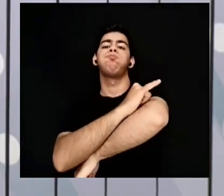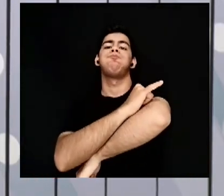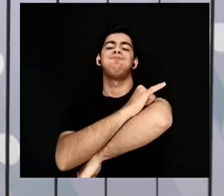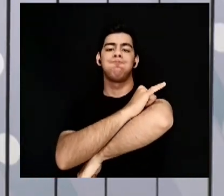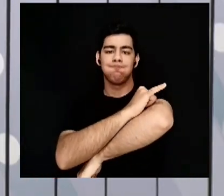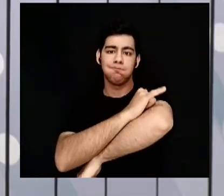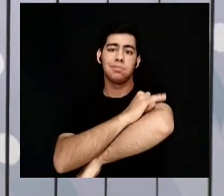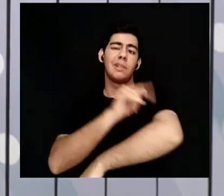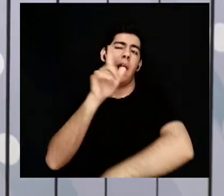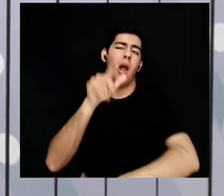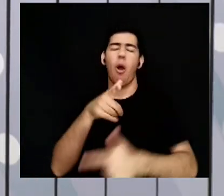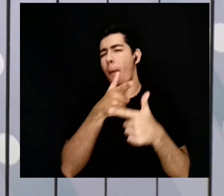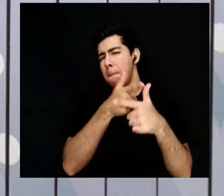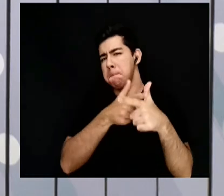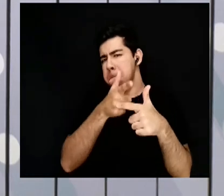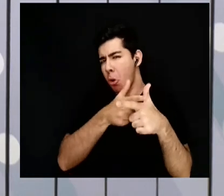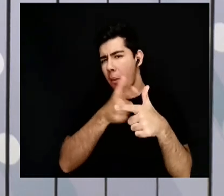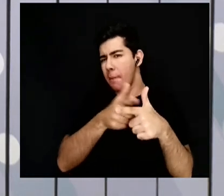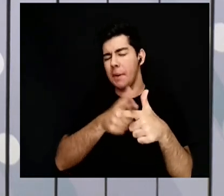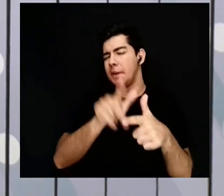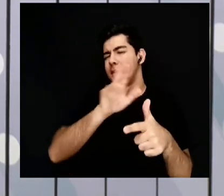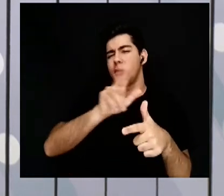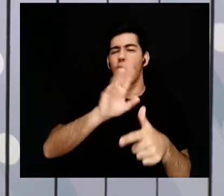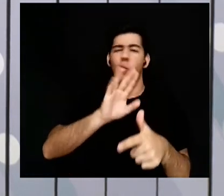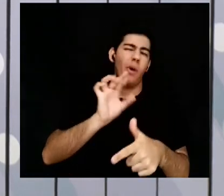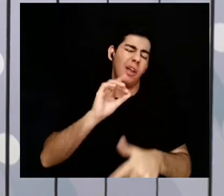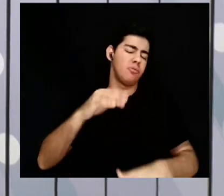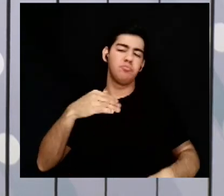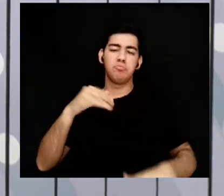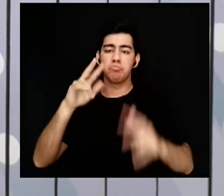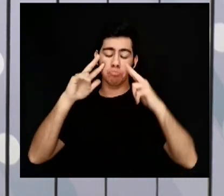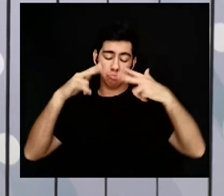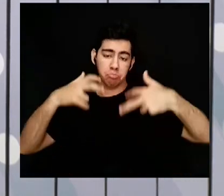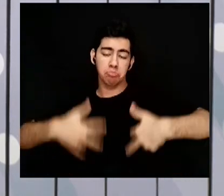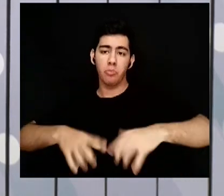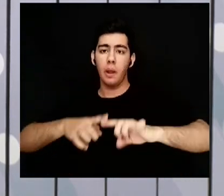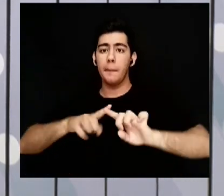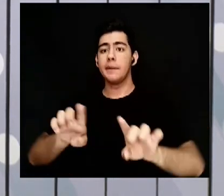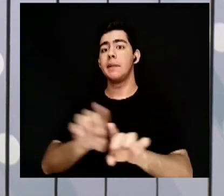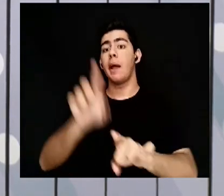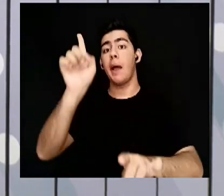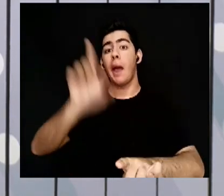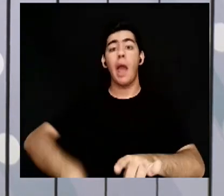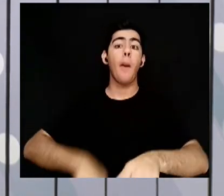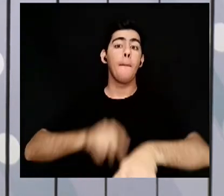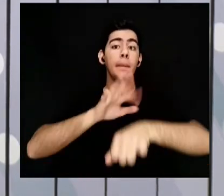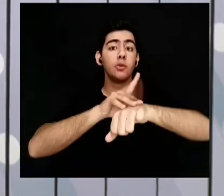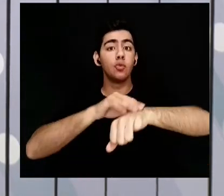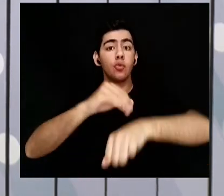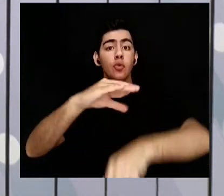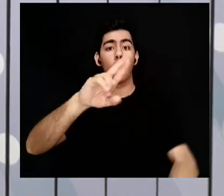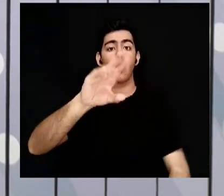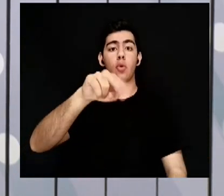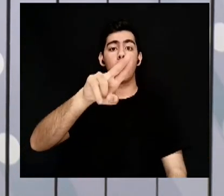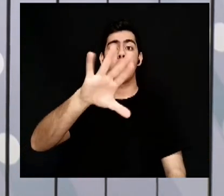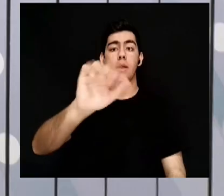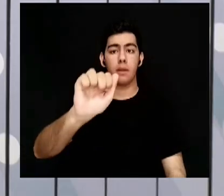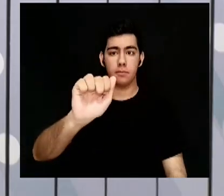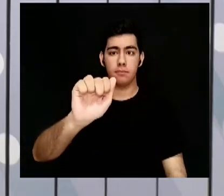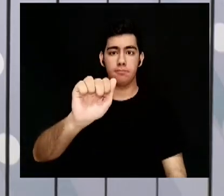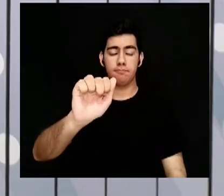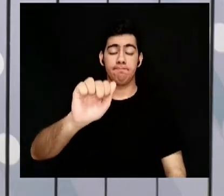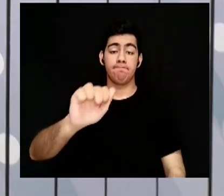apenas estético e passou a ser reconhecido como uma doença crônica, multifatorial e complexa. No